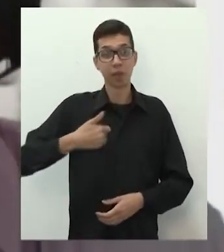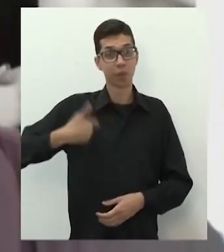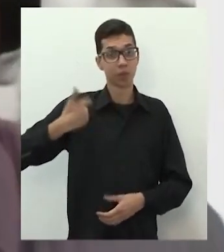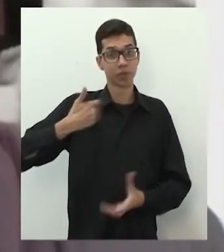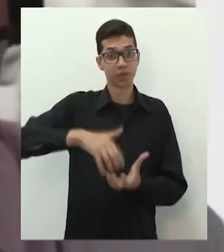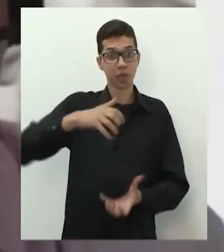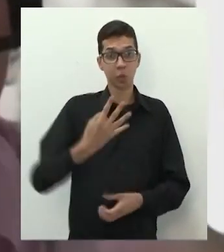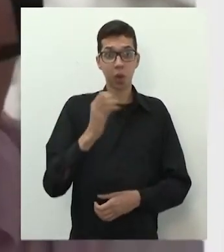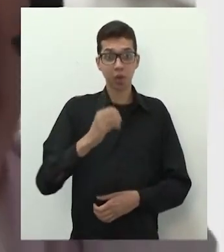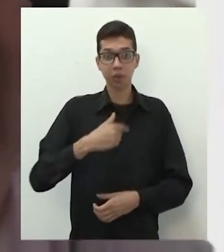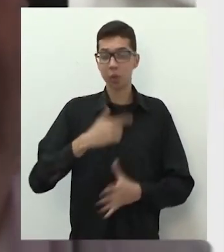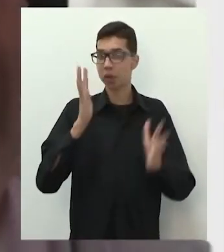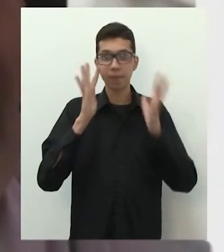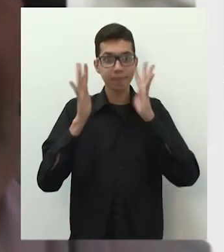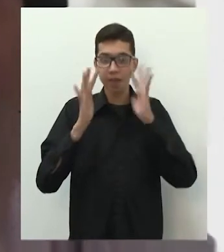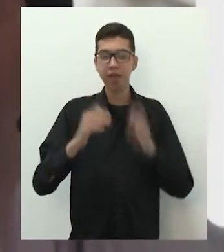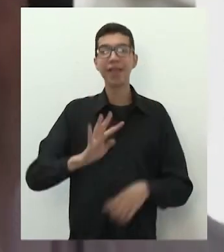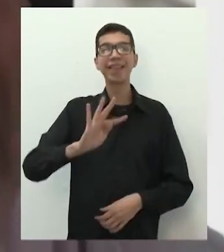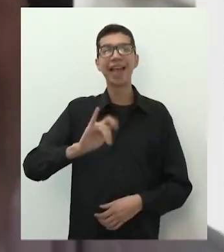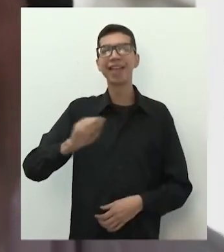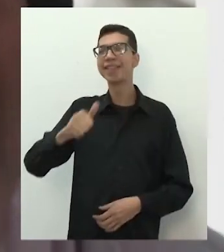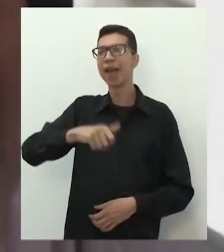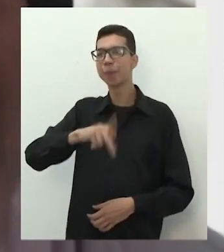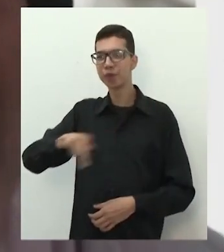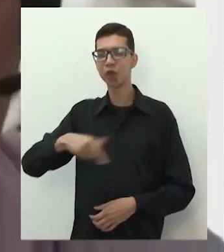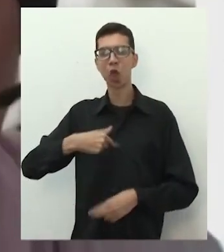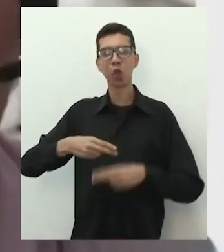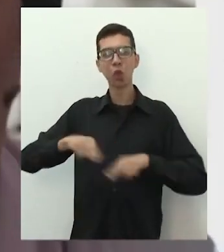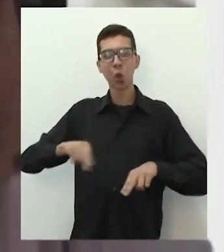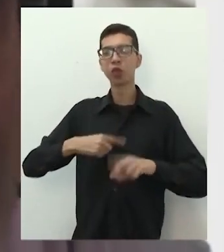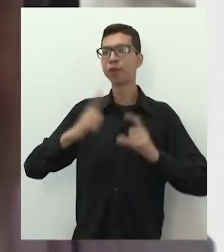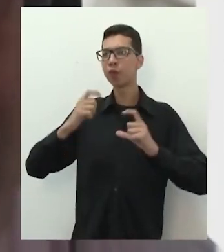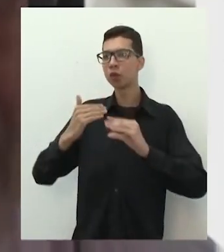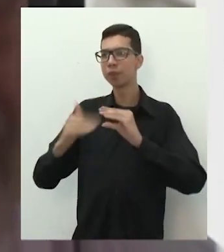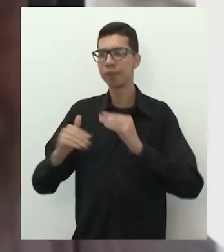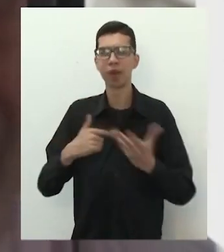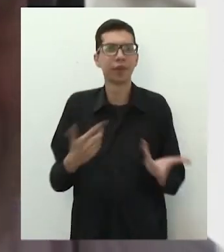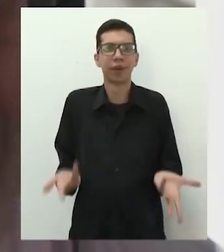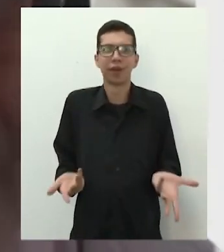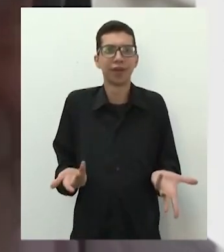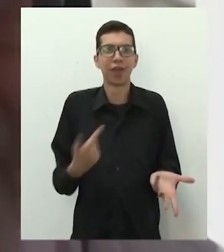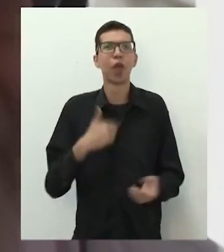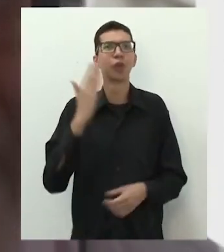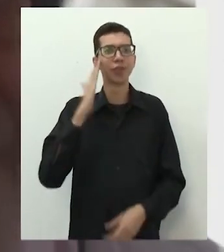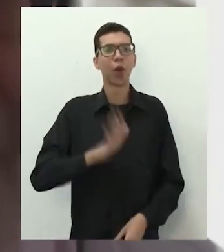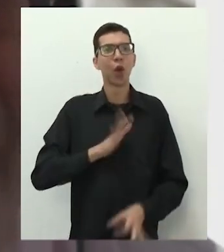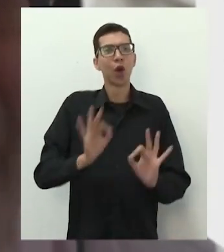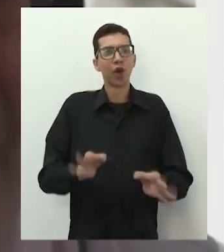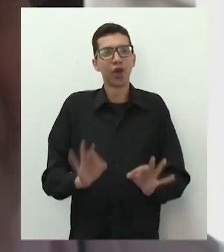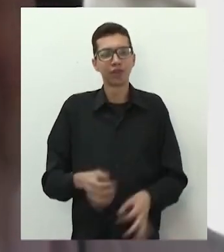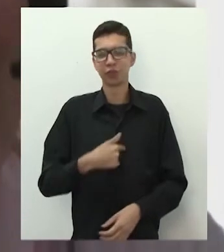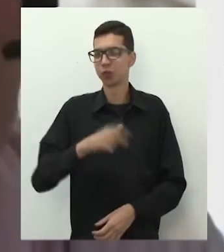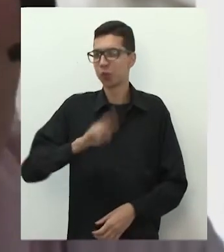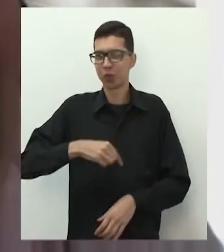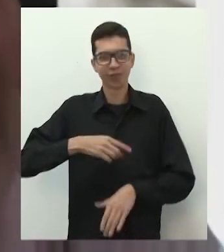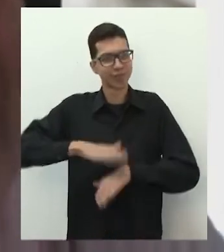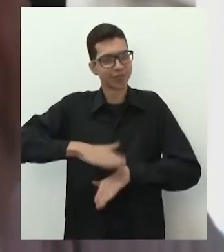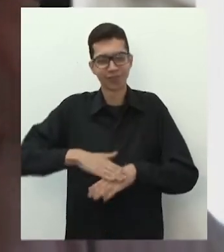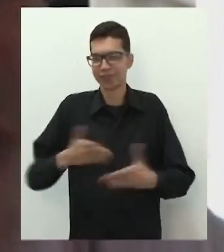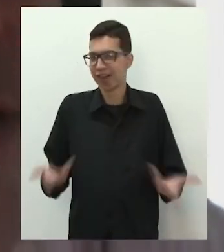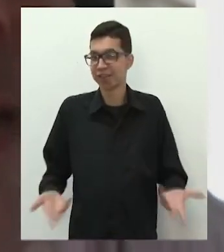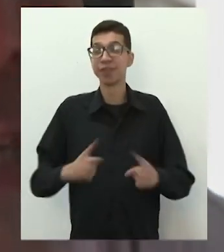pelados, ou de pessoas próximas a eles, amigo, namorada, ficante. Veja, não é trocar foto de mulher pelada.